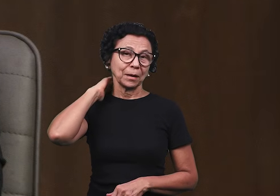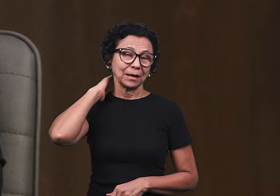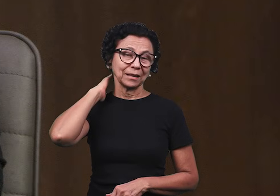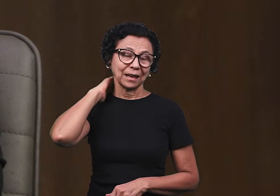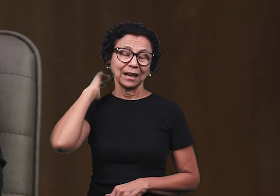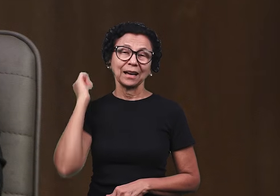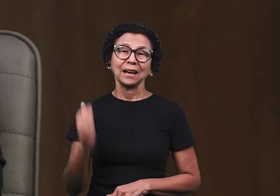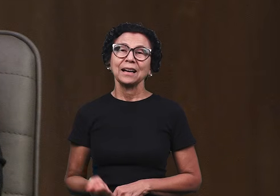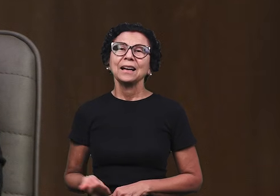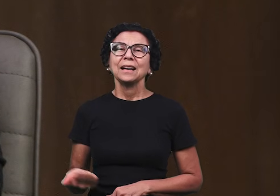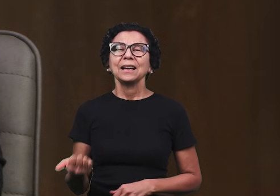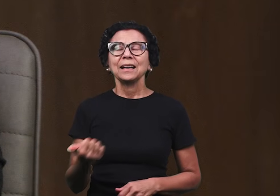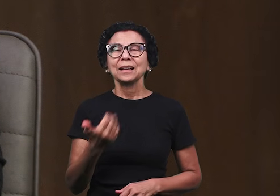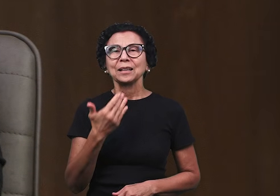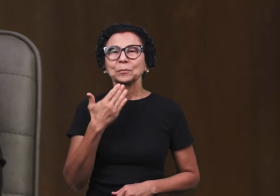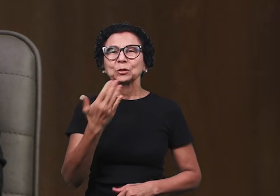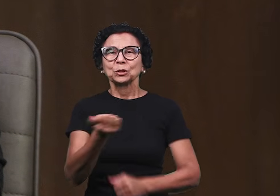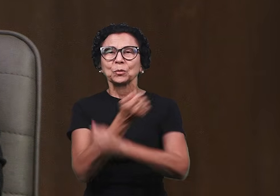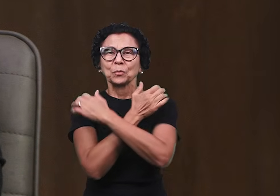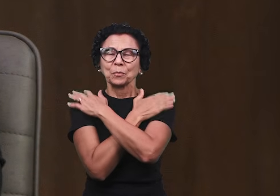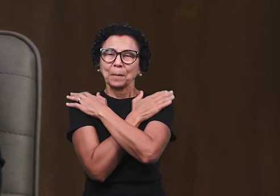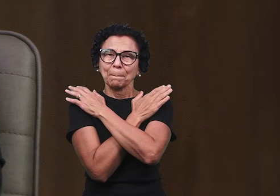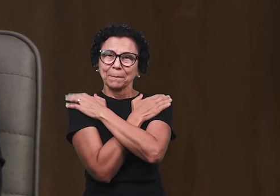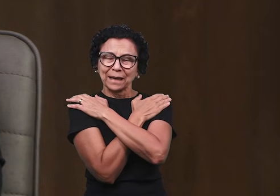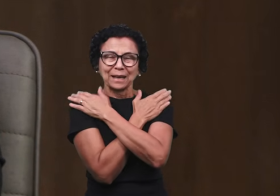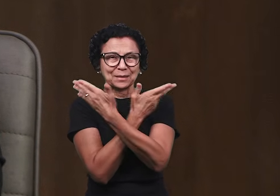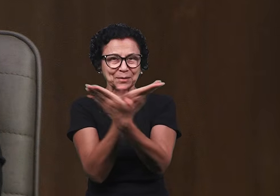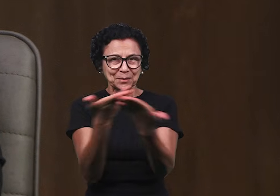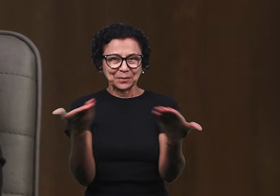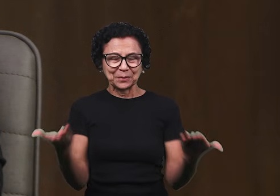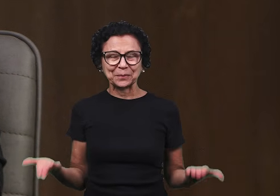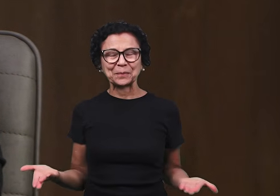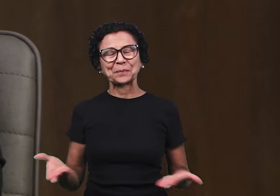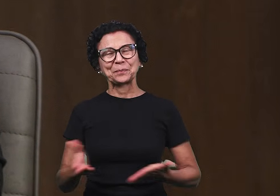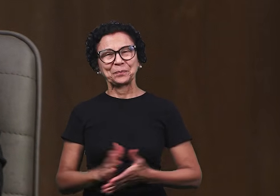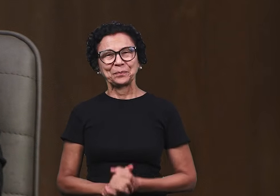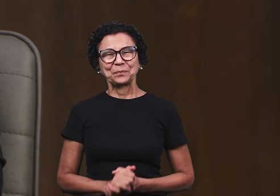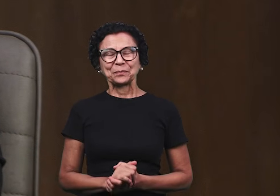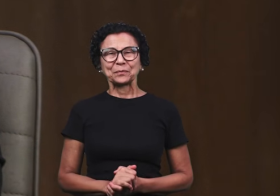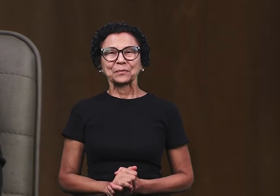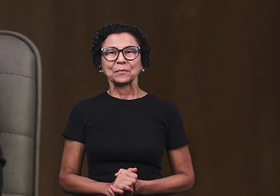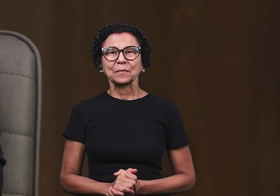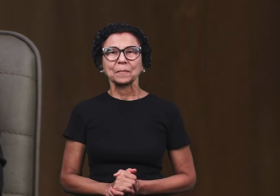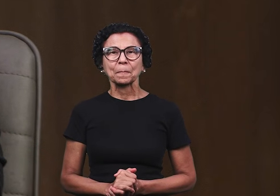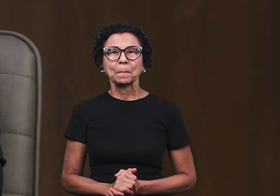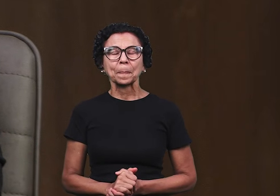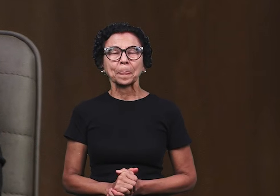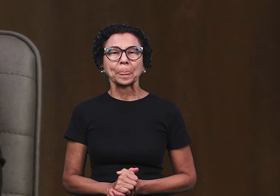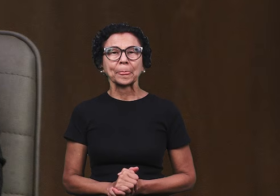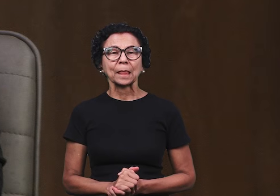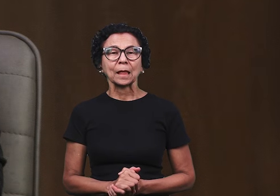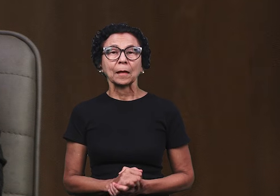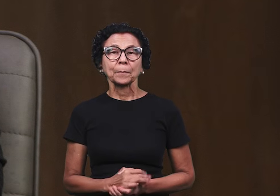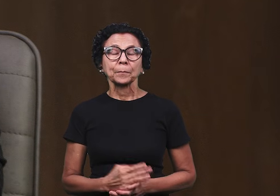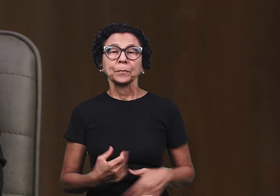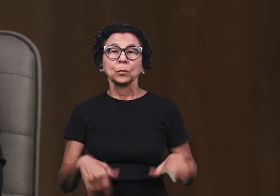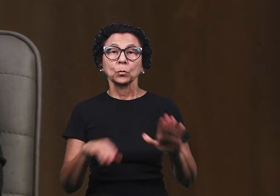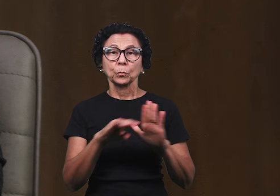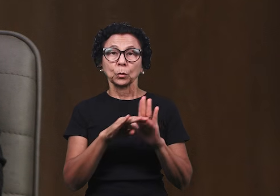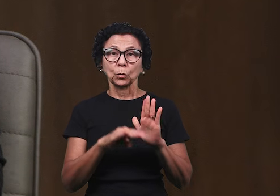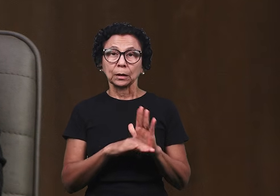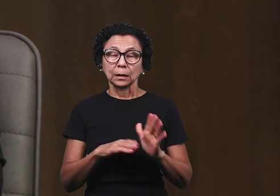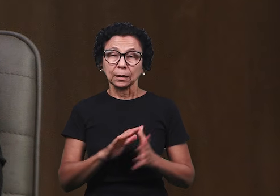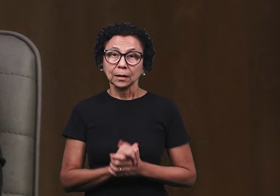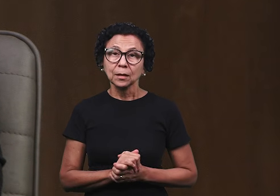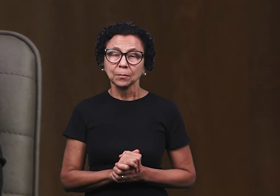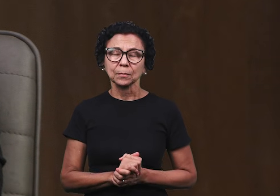YouTube pedindo um abraço. Irmã Rita, um abraço para você. No programa de hoje, conheceremos o significado do